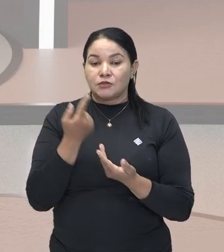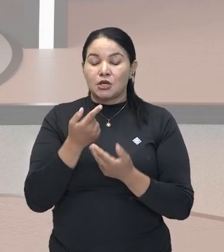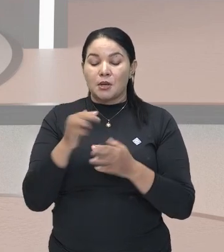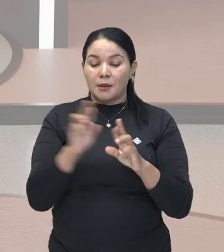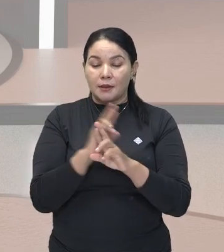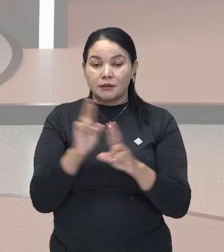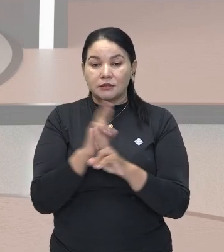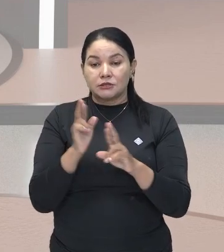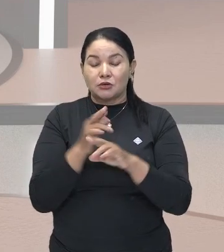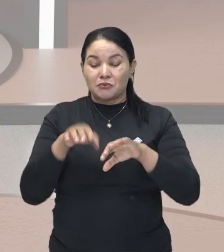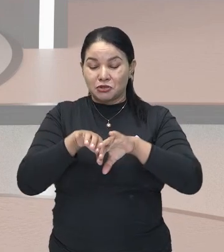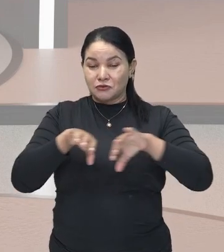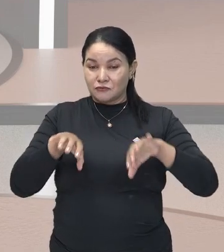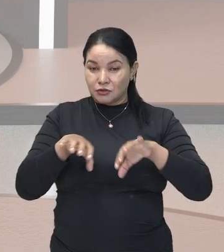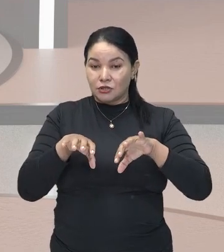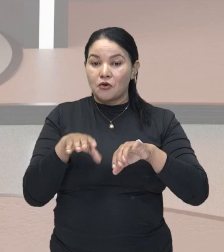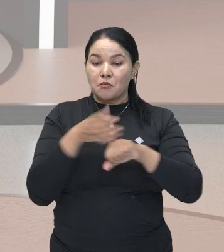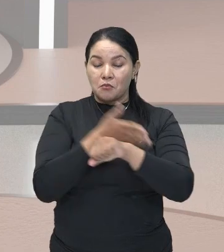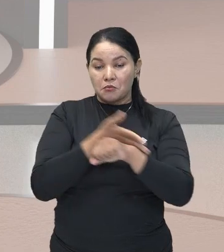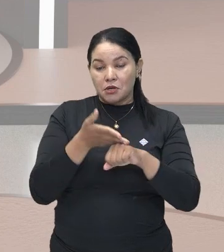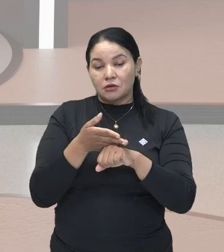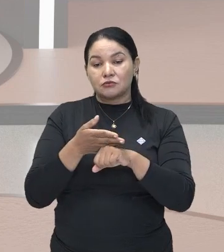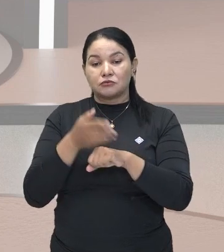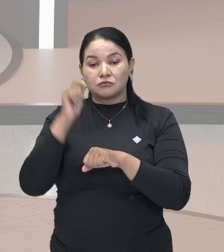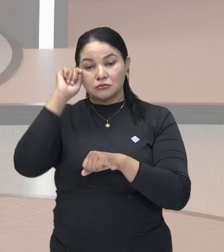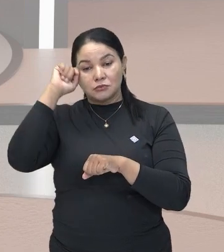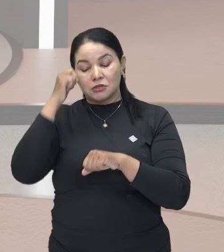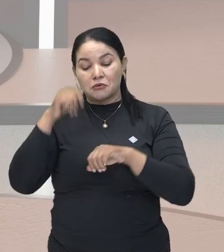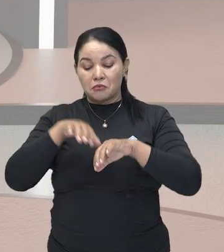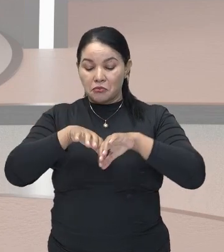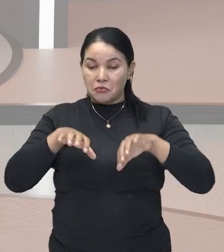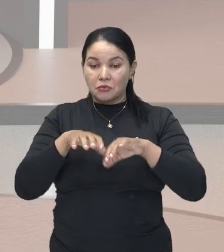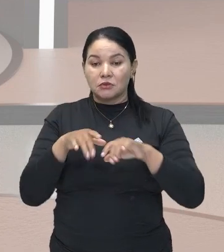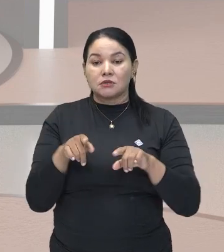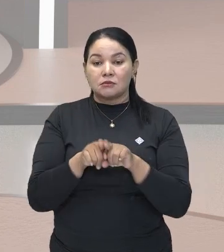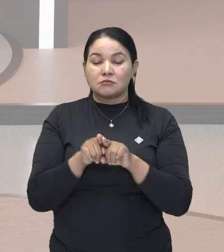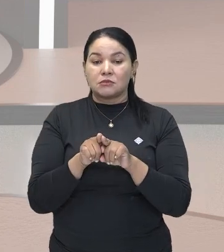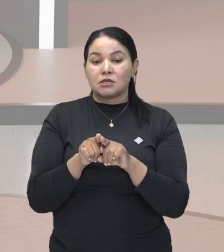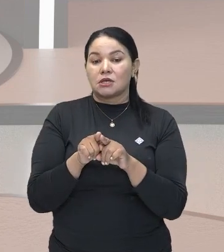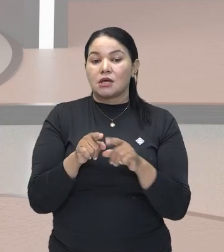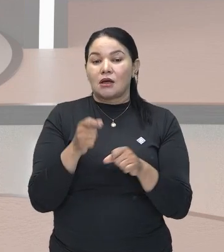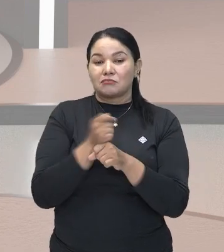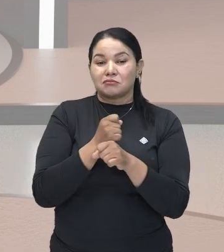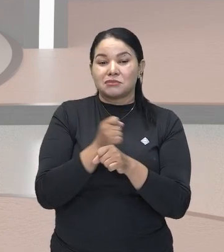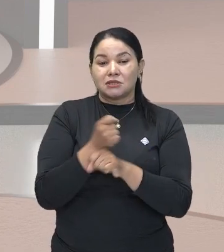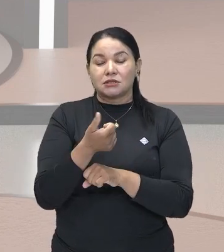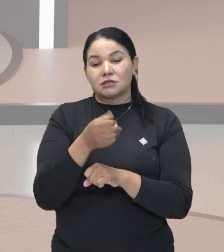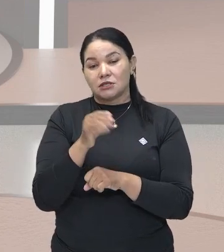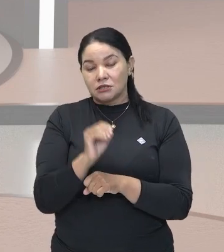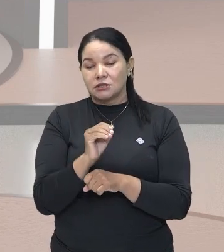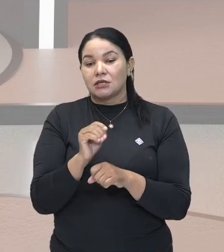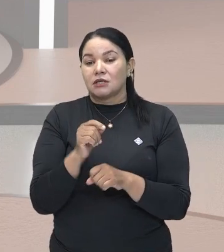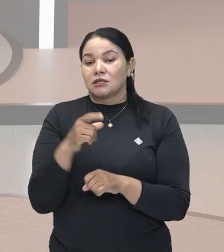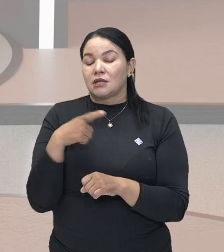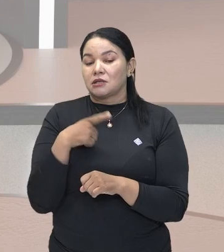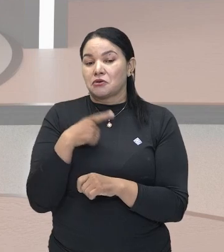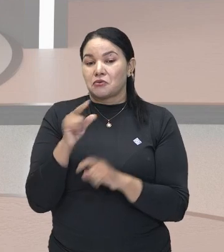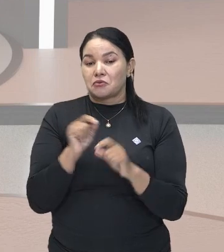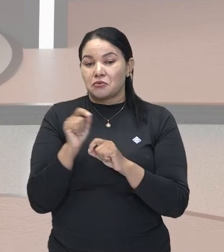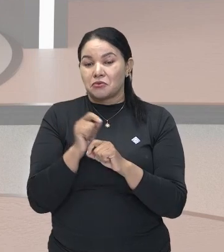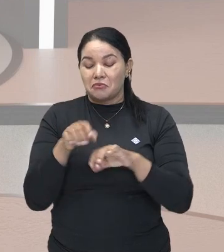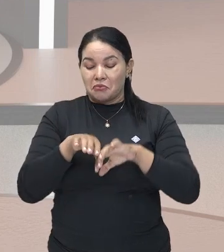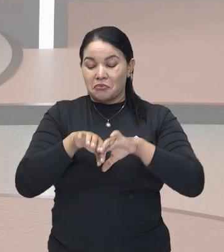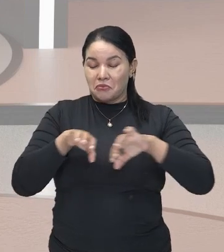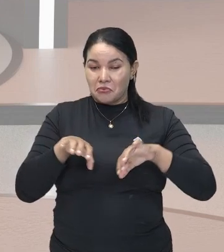ali, a divisão dos negros com os brancos. Na década de 60 começa esse fim ali de se ter, né, essa